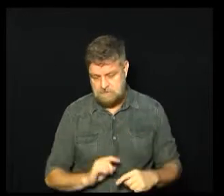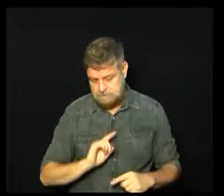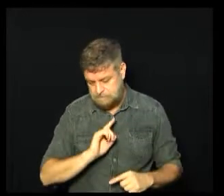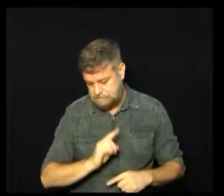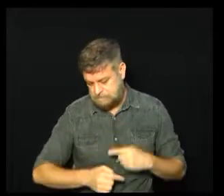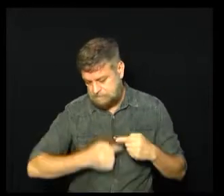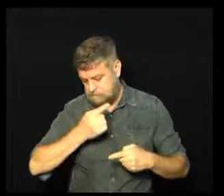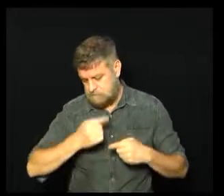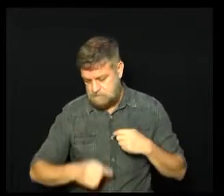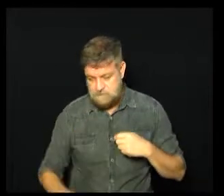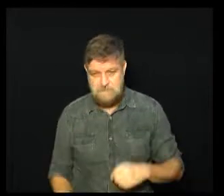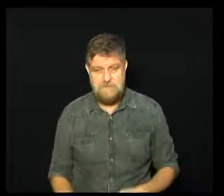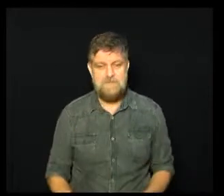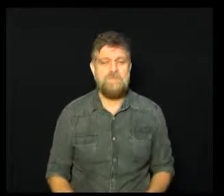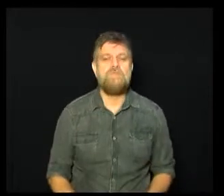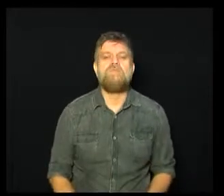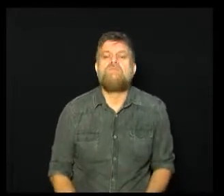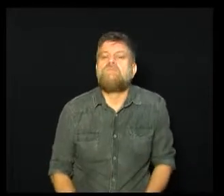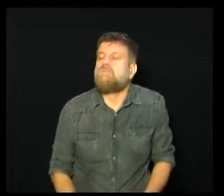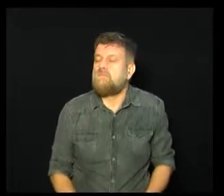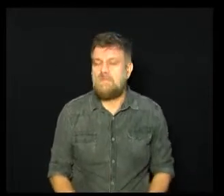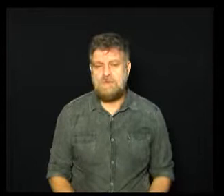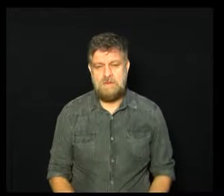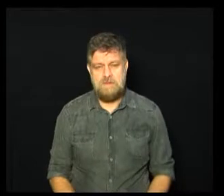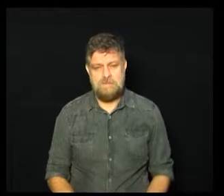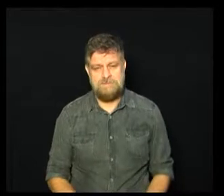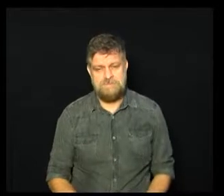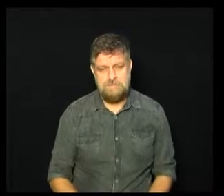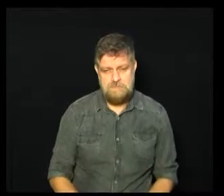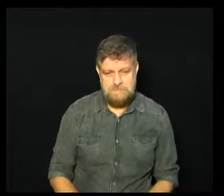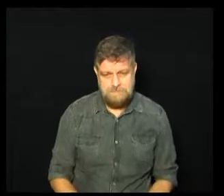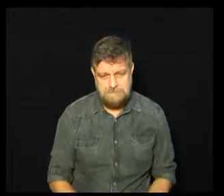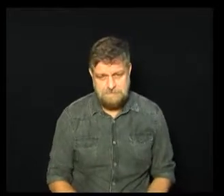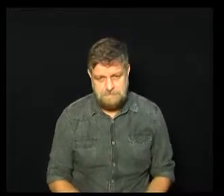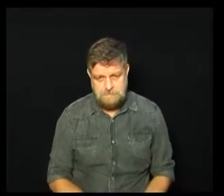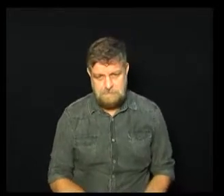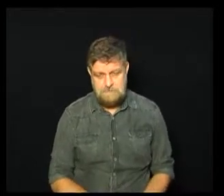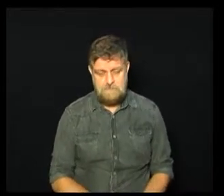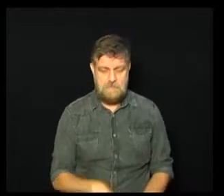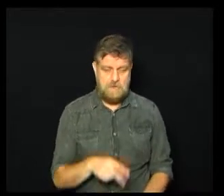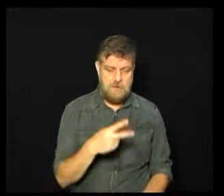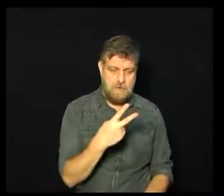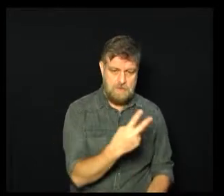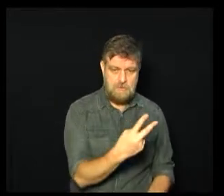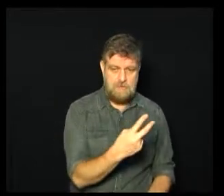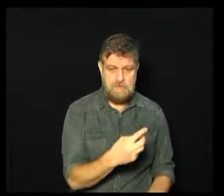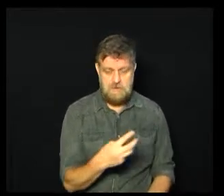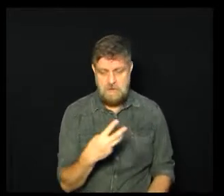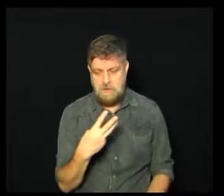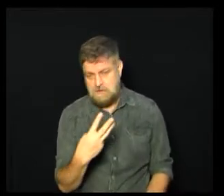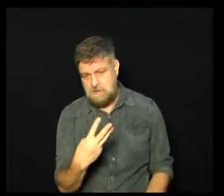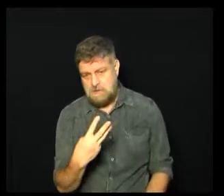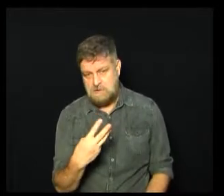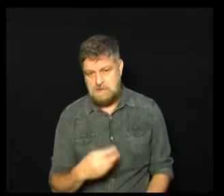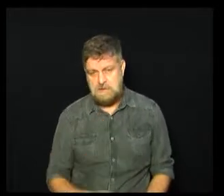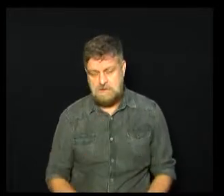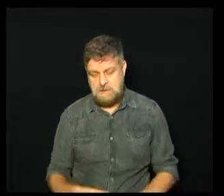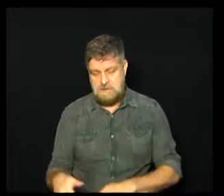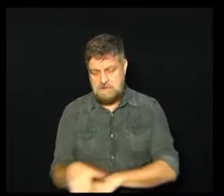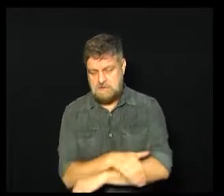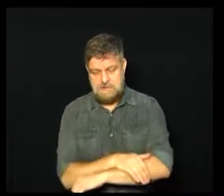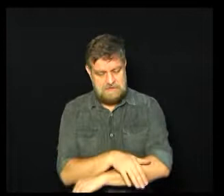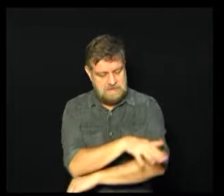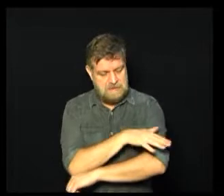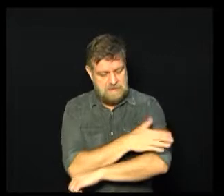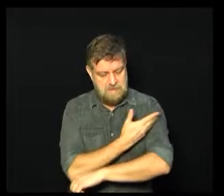né? A questão, né, de se 2 ou mais estabelecimentos quiserem fazer no mesmo local na praça